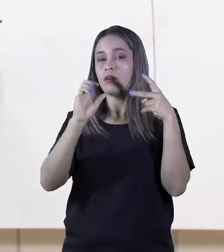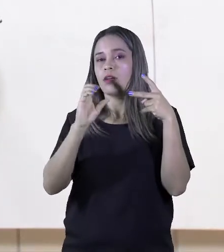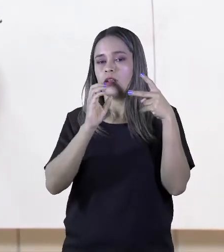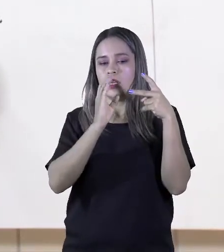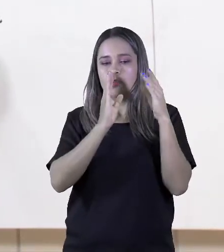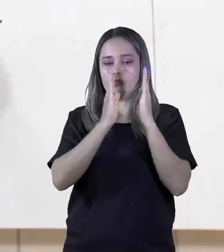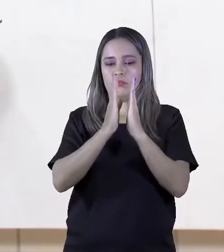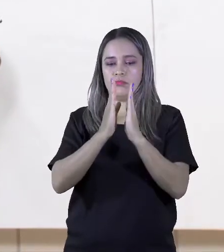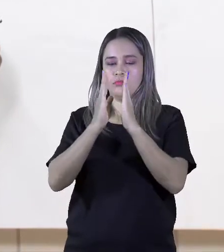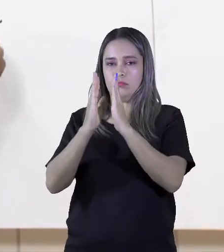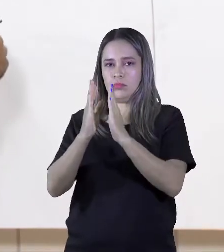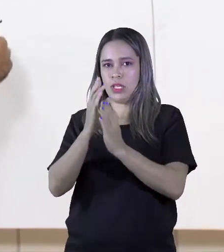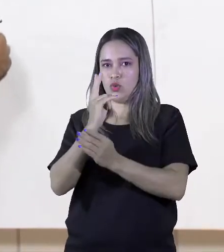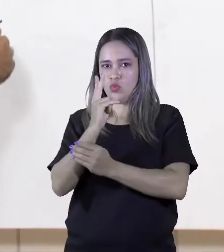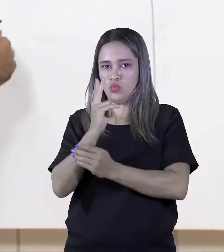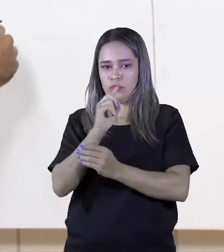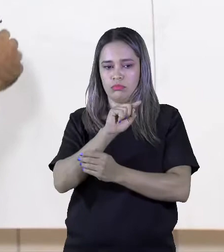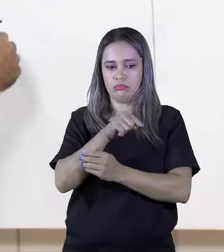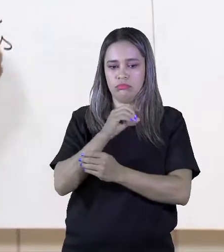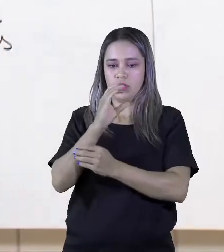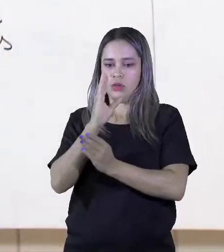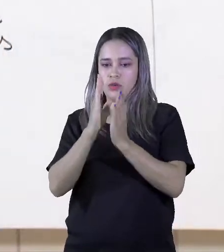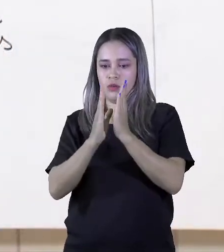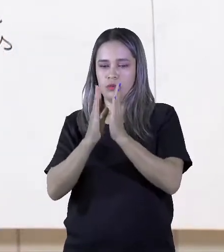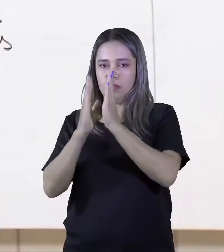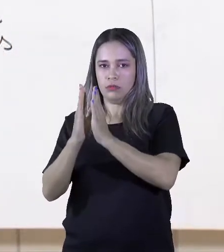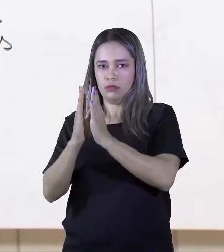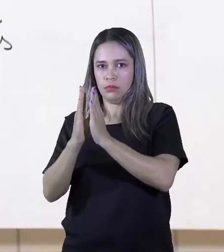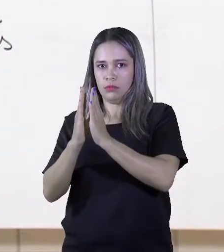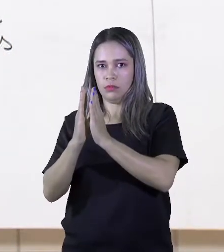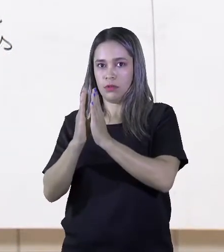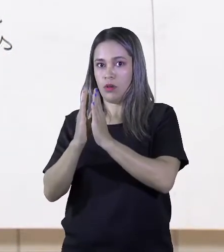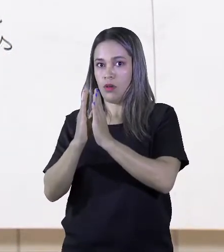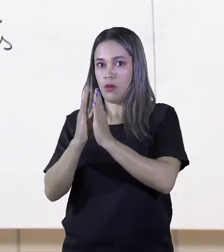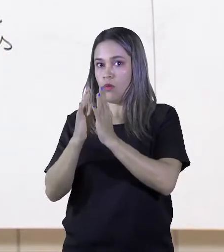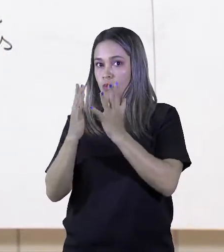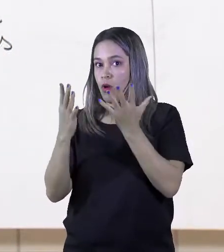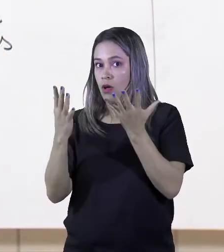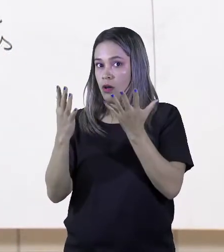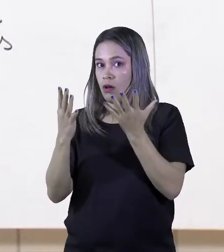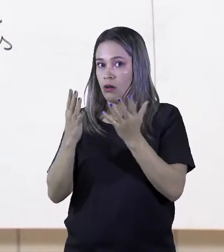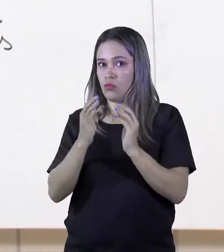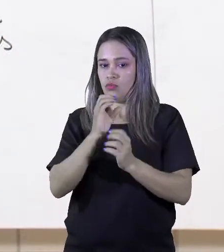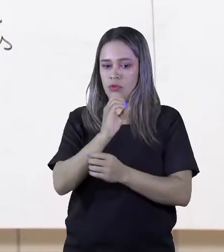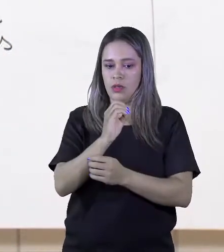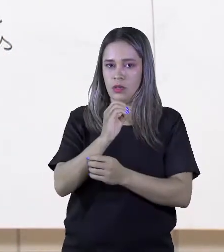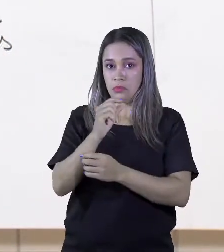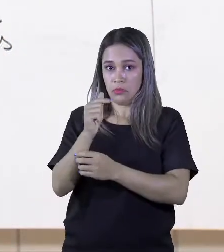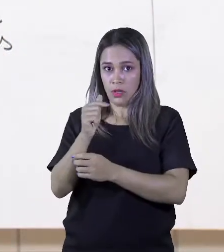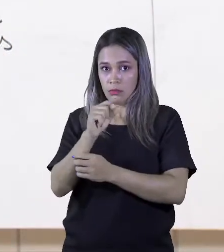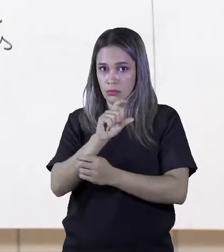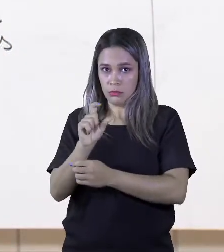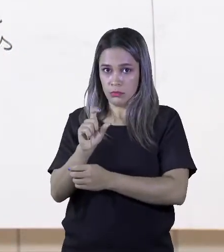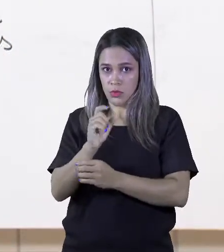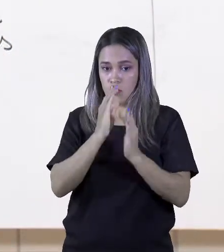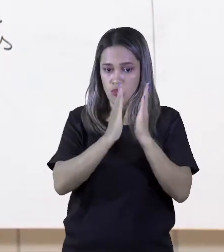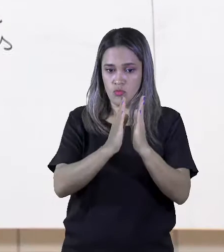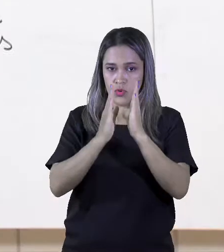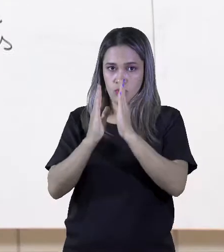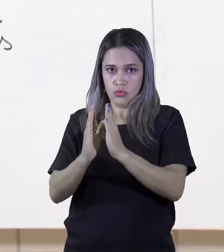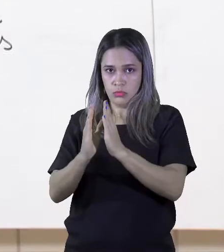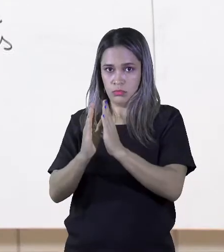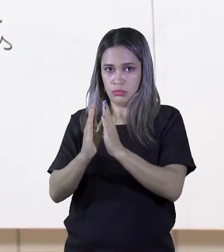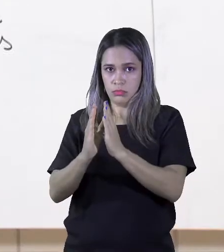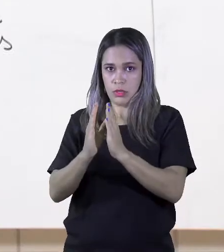2 casas após a vírgula. Quais casas são essas? O 0 e o 7. 0